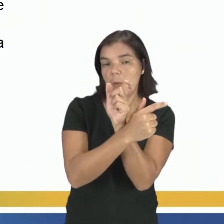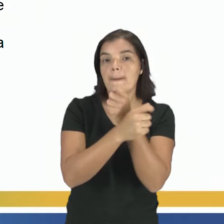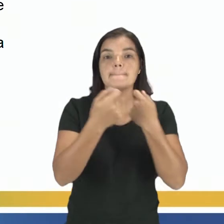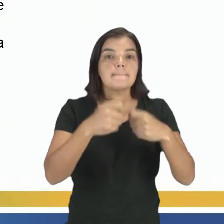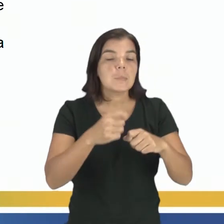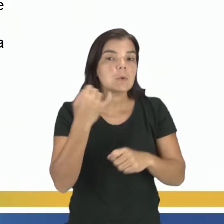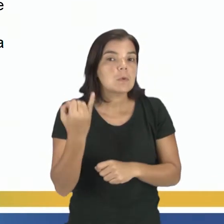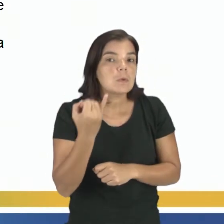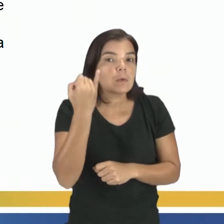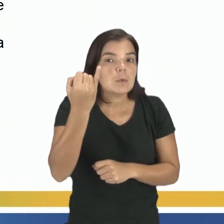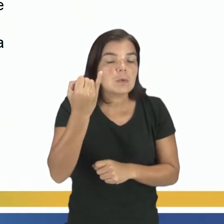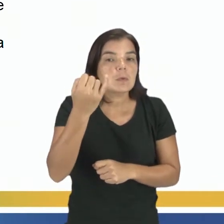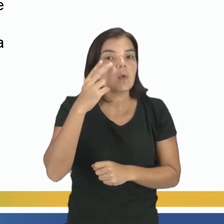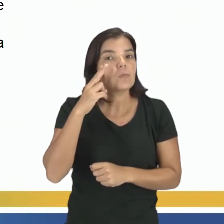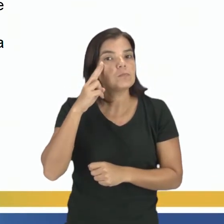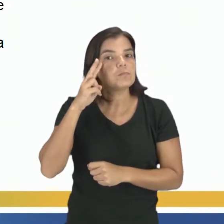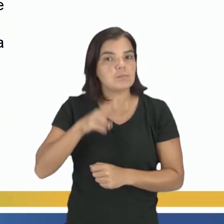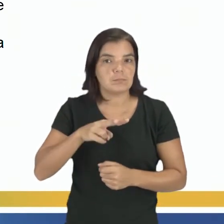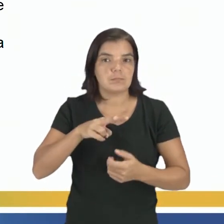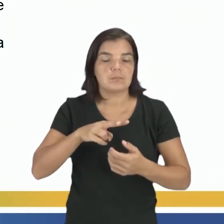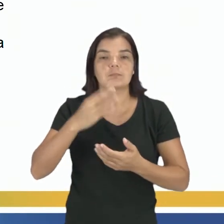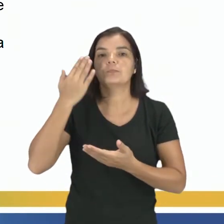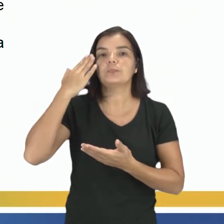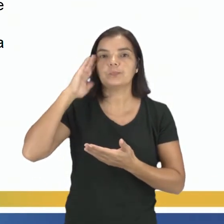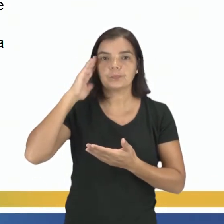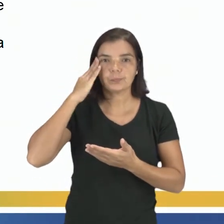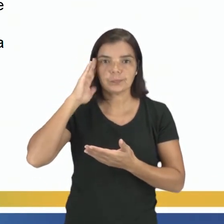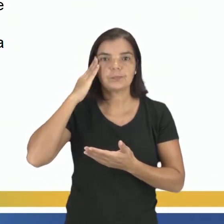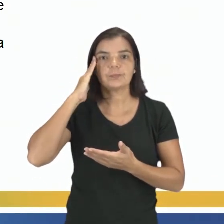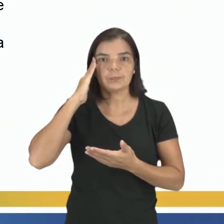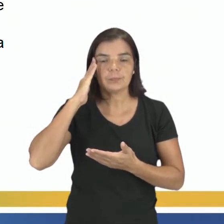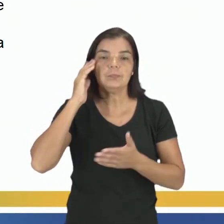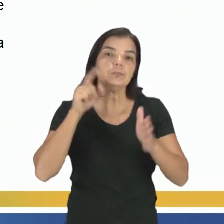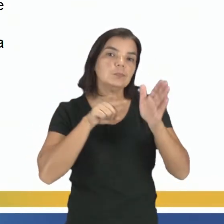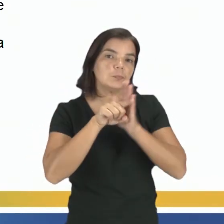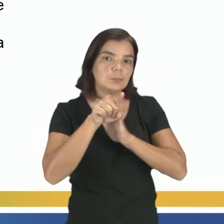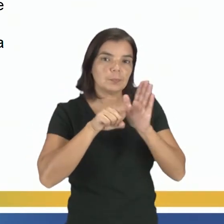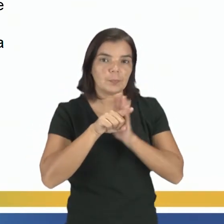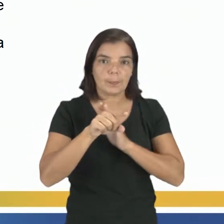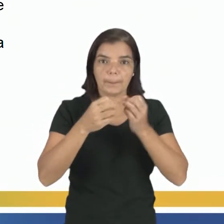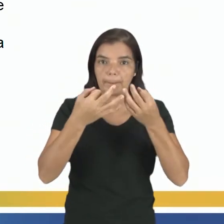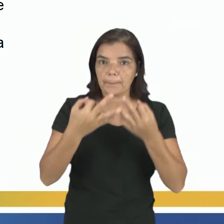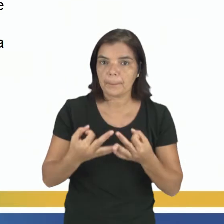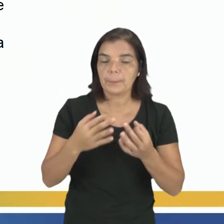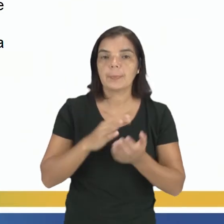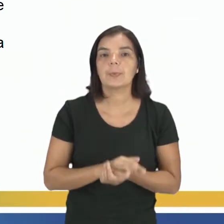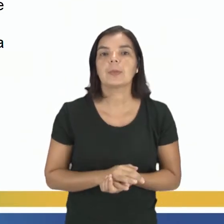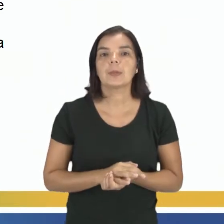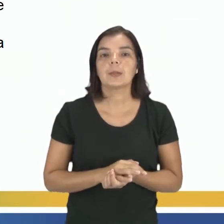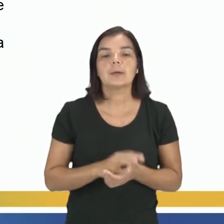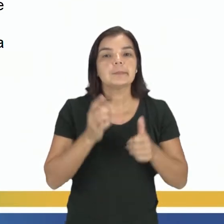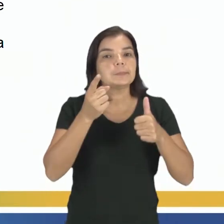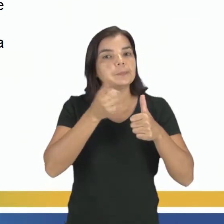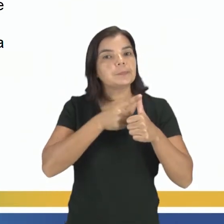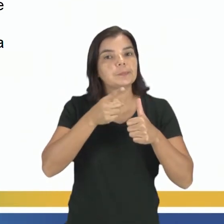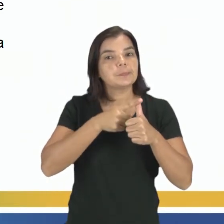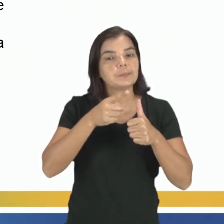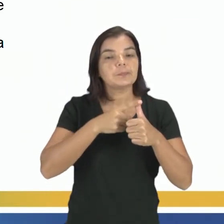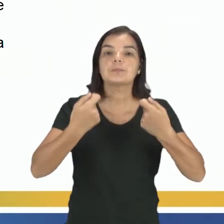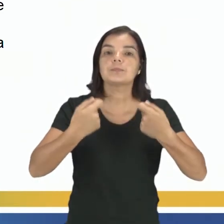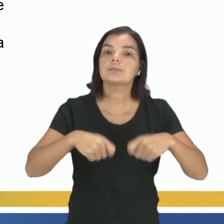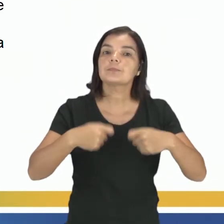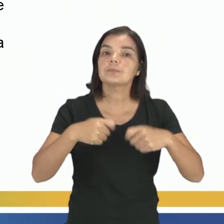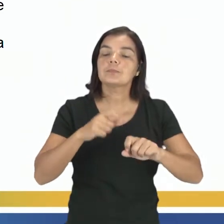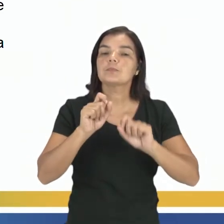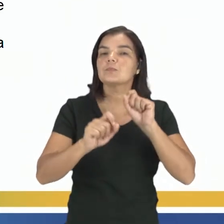muito importante, é imprescindível ter uma boa interpretação textual, tá bom? Então, primeiro de tudo, nós